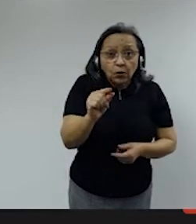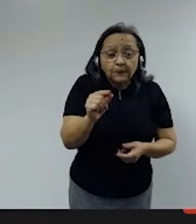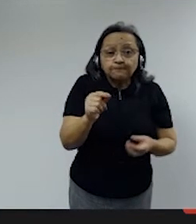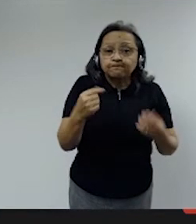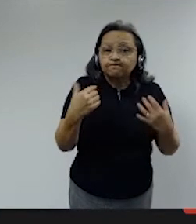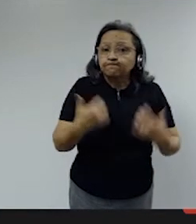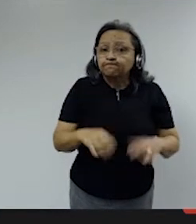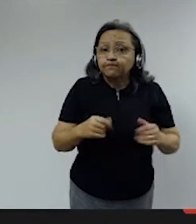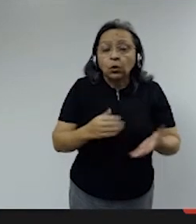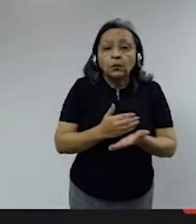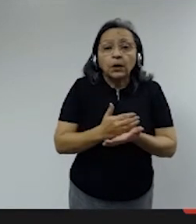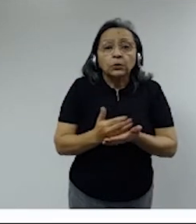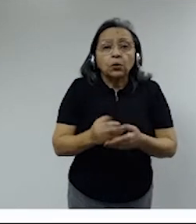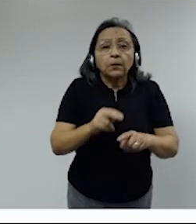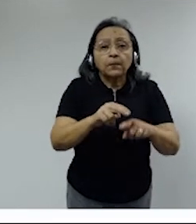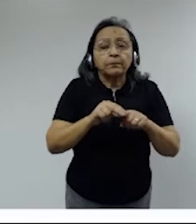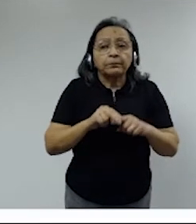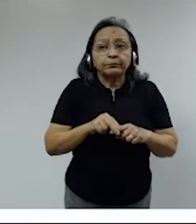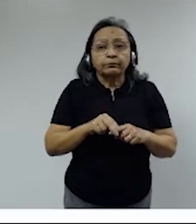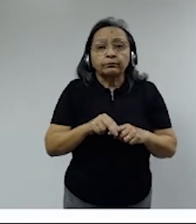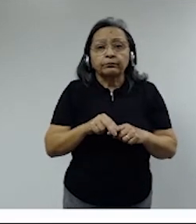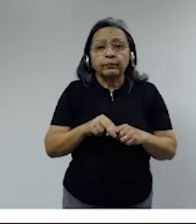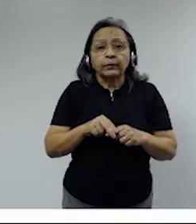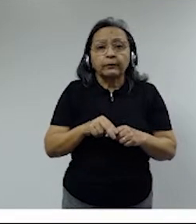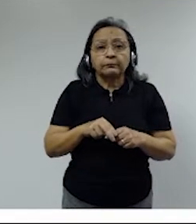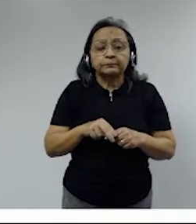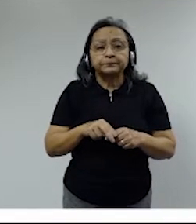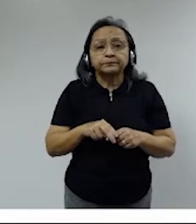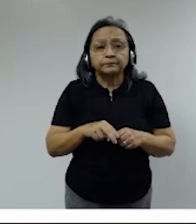em razão de um